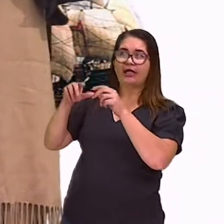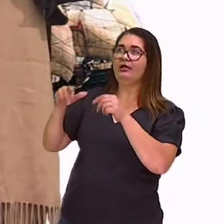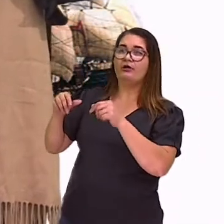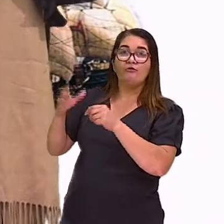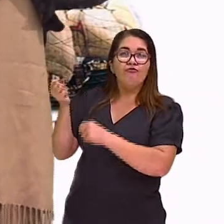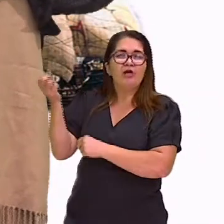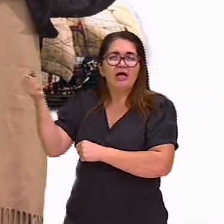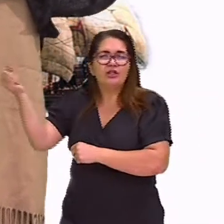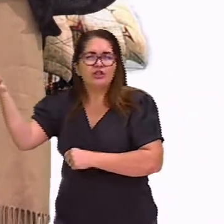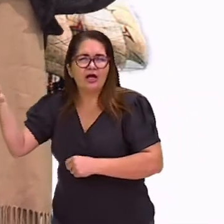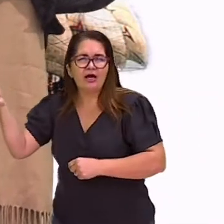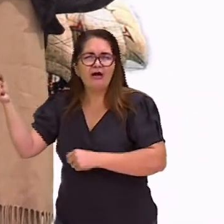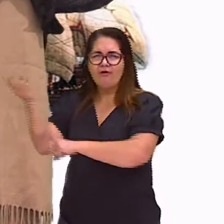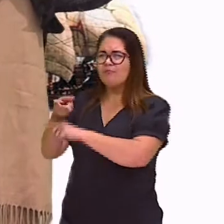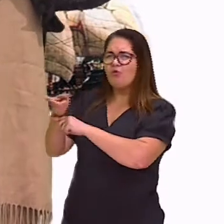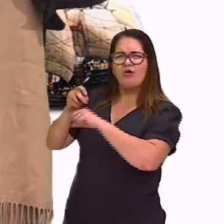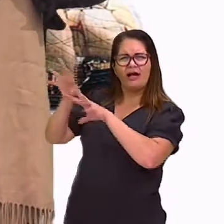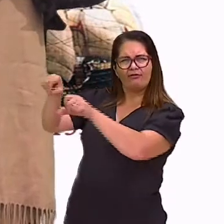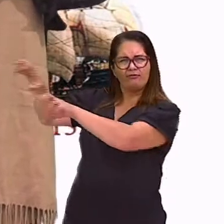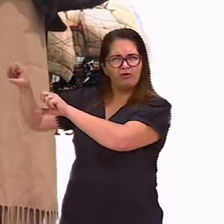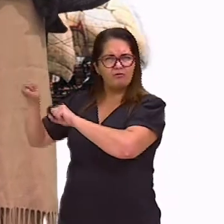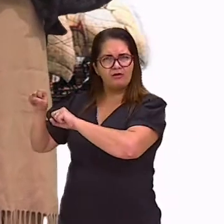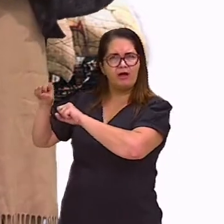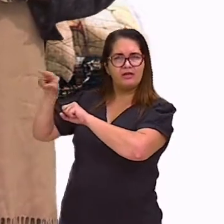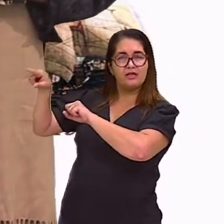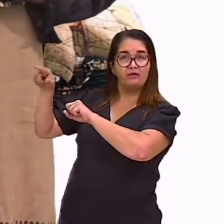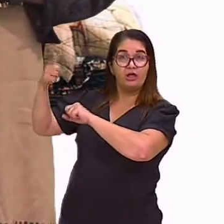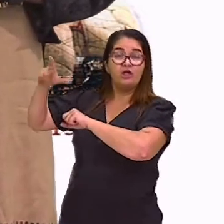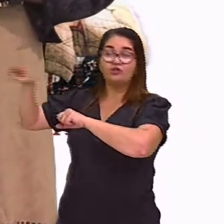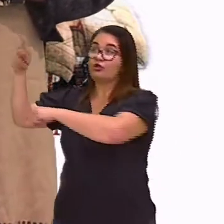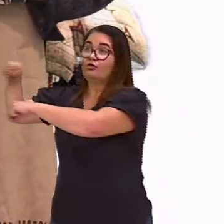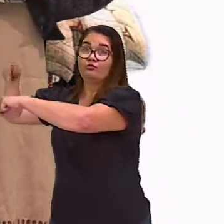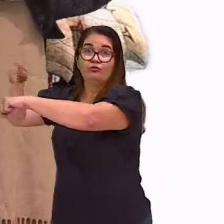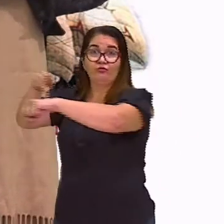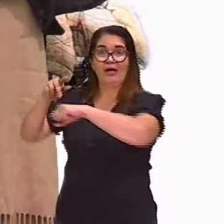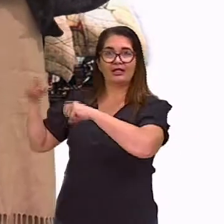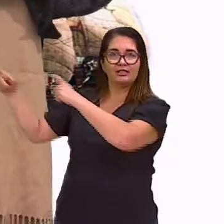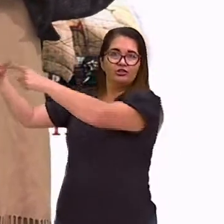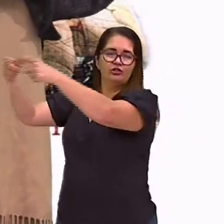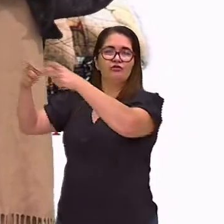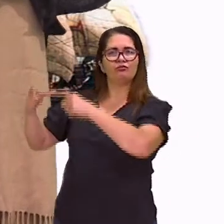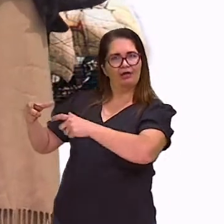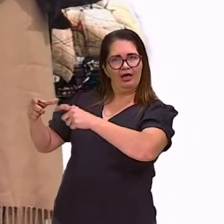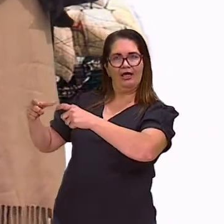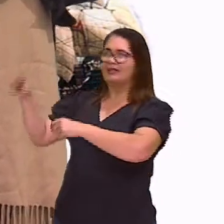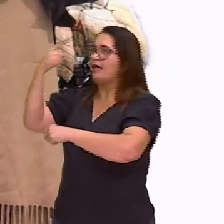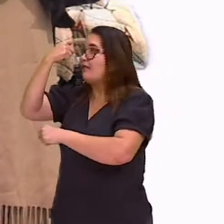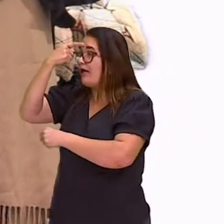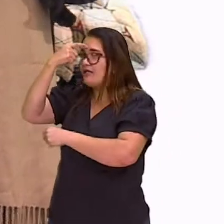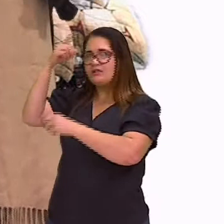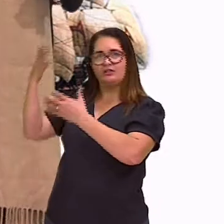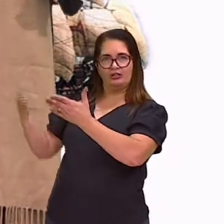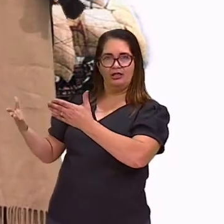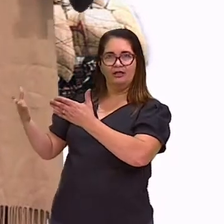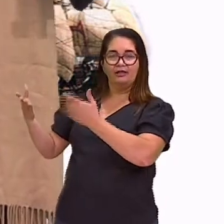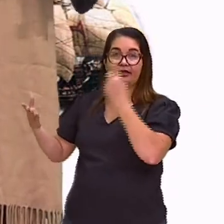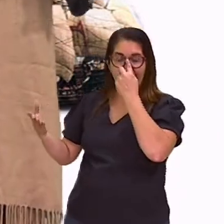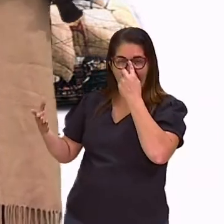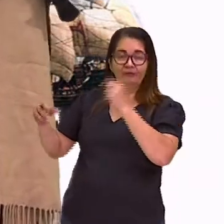a colônia holandesa. A expulsão dos holandeses aconteceu por meio da